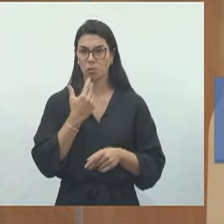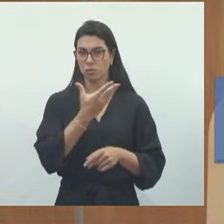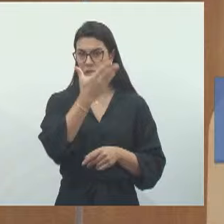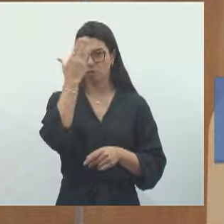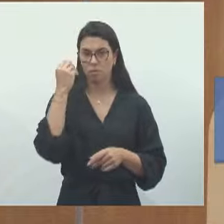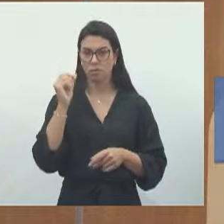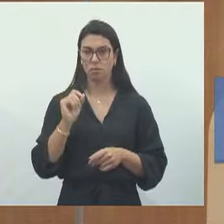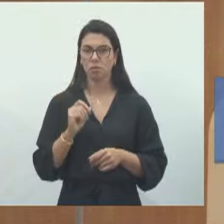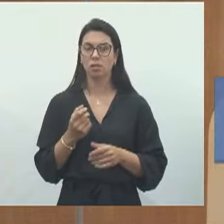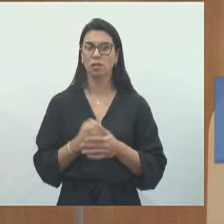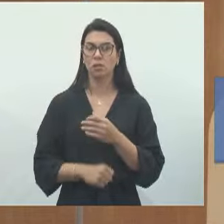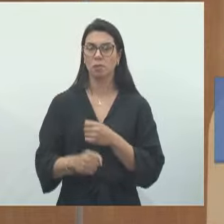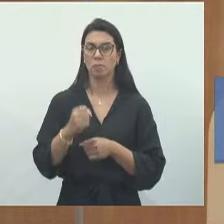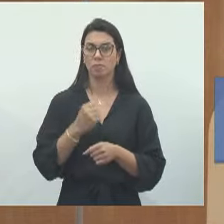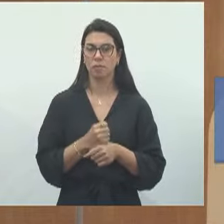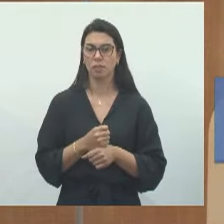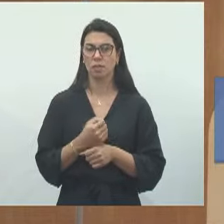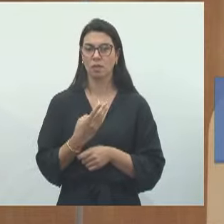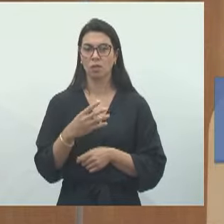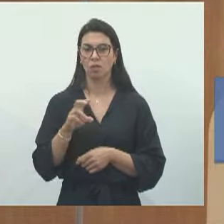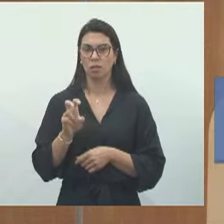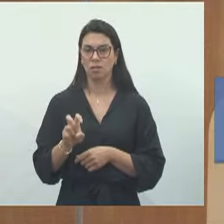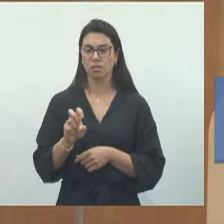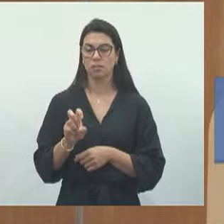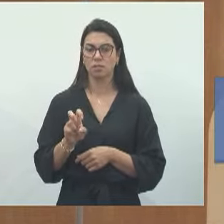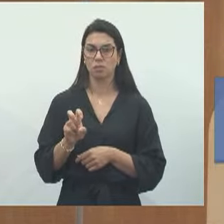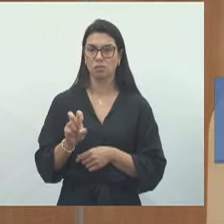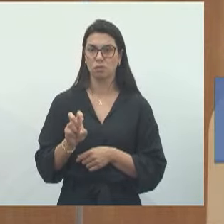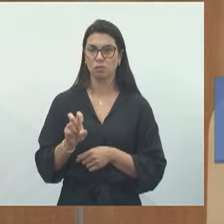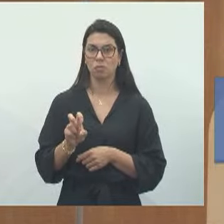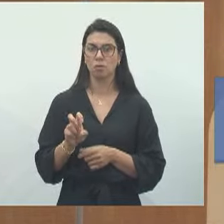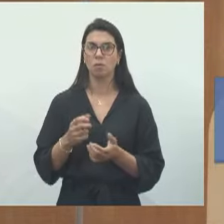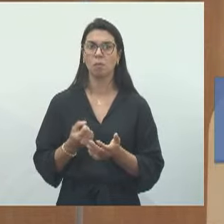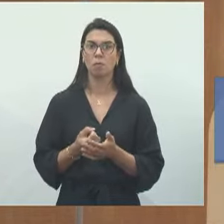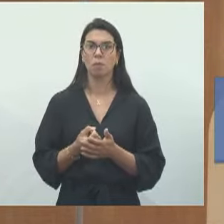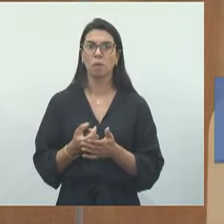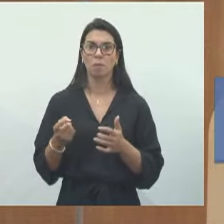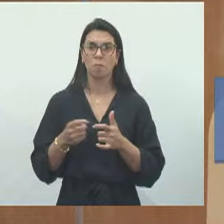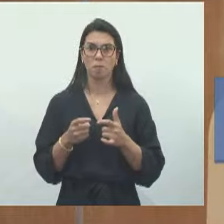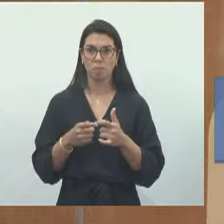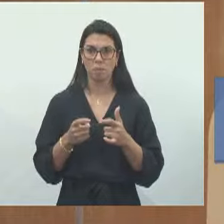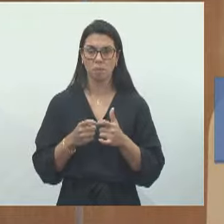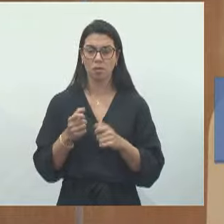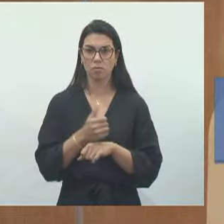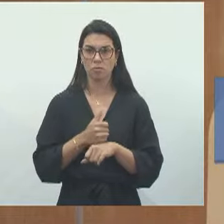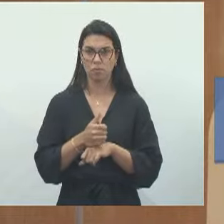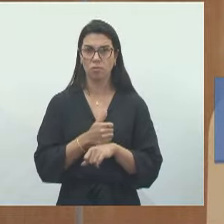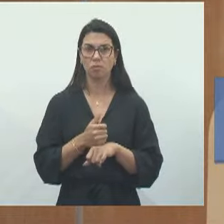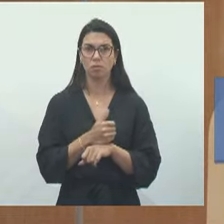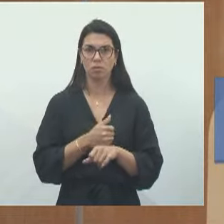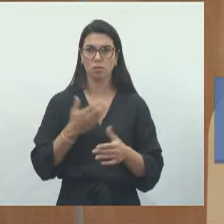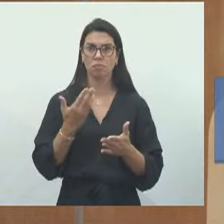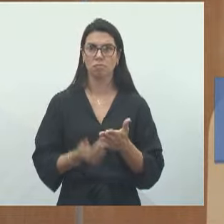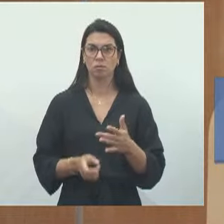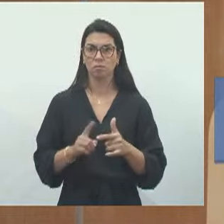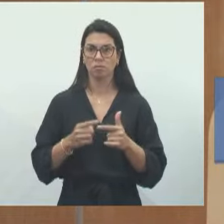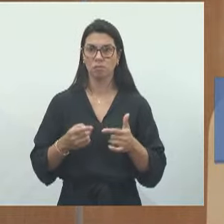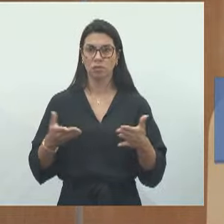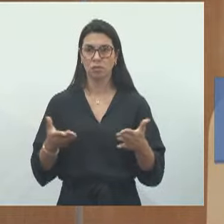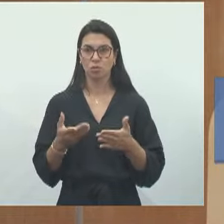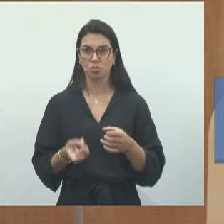no passado Jacareí perdeu em torno de 45 médicos, que era o programa Mais Médico, né, e hoje está voltando, né, se não me engano, hoje já